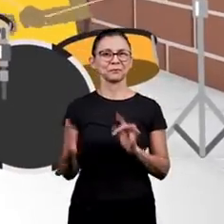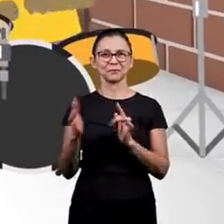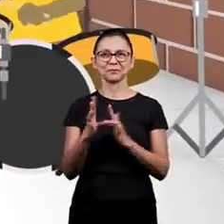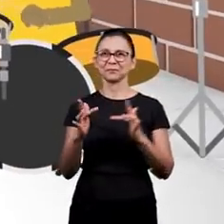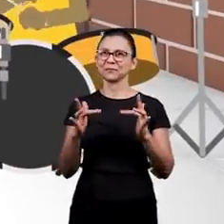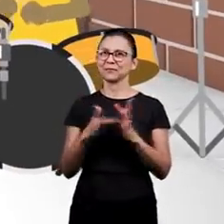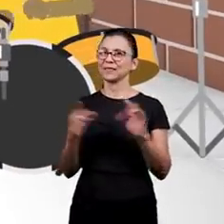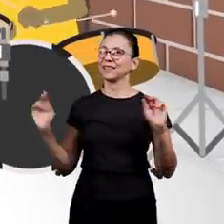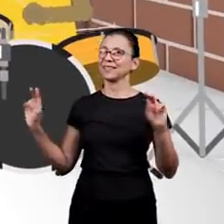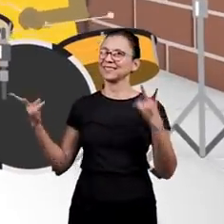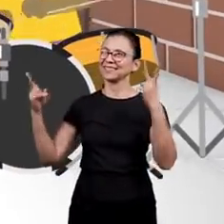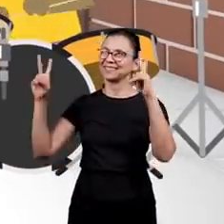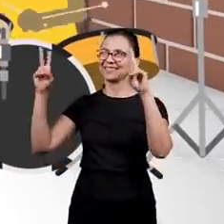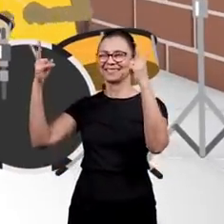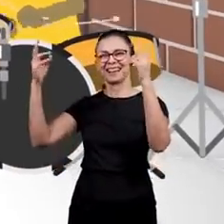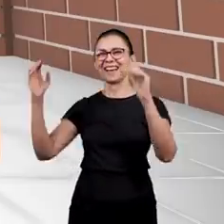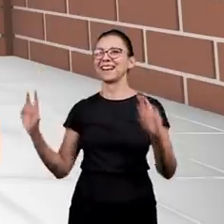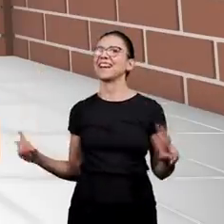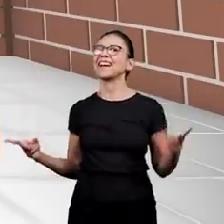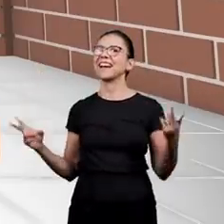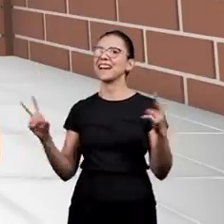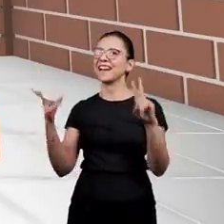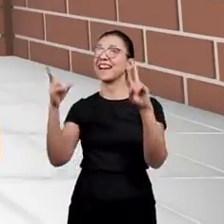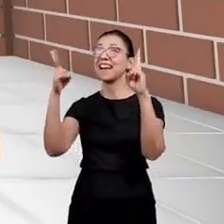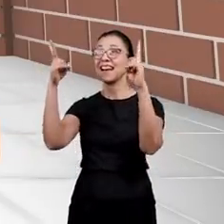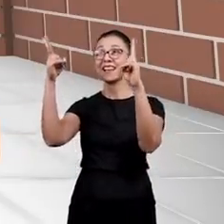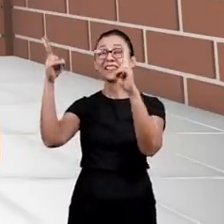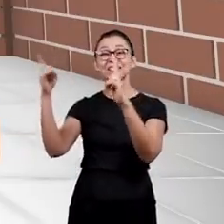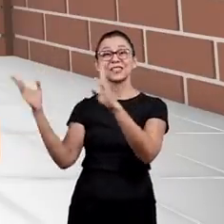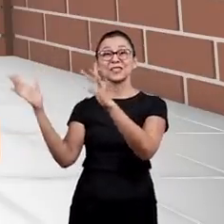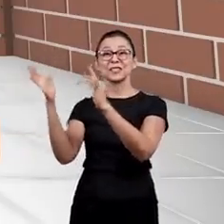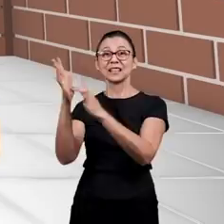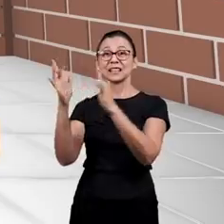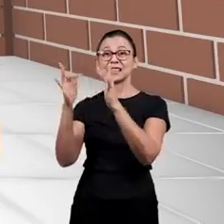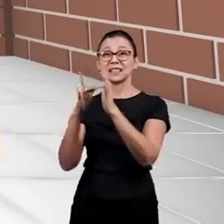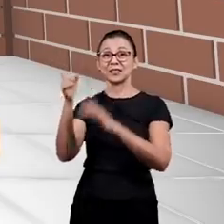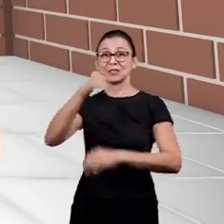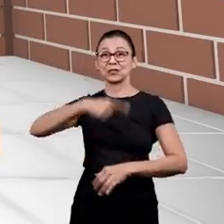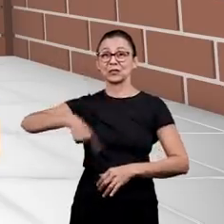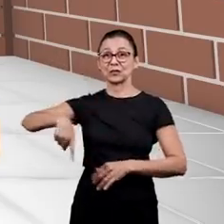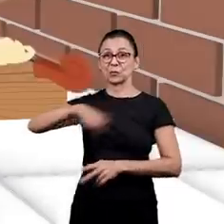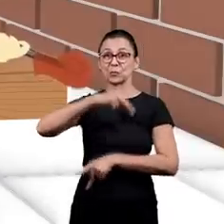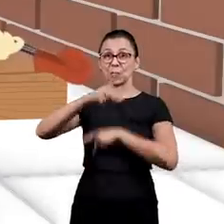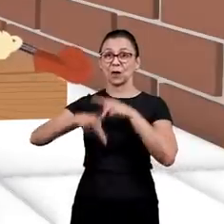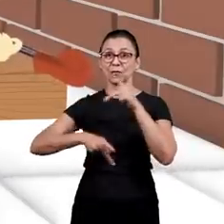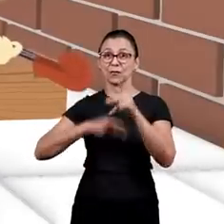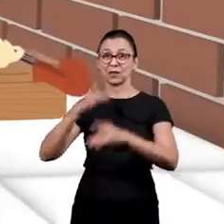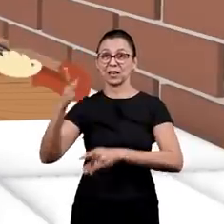Jesus é a nossa vitória, Ele nos leva